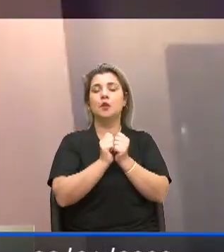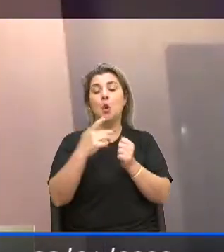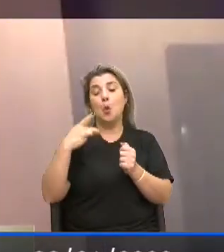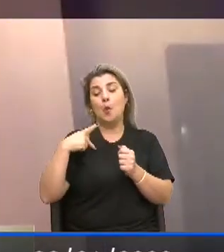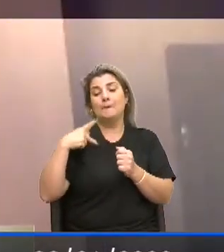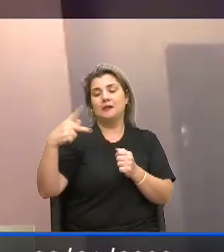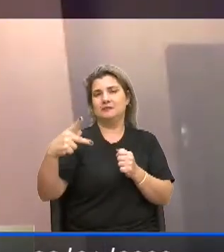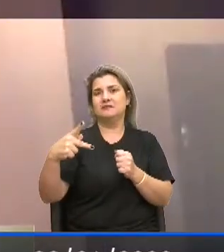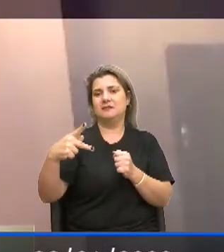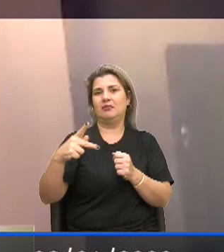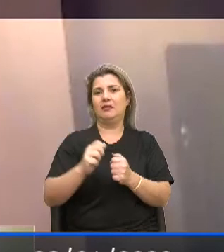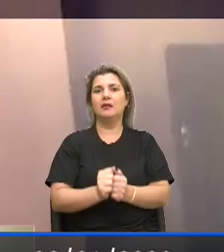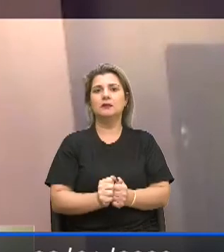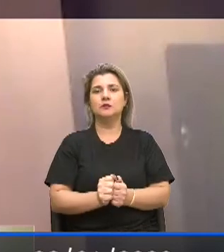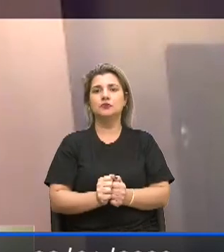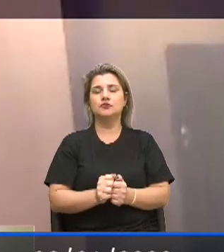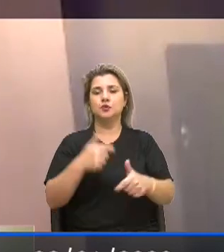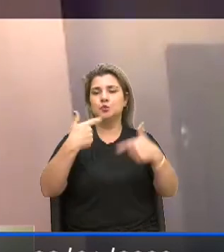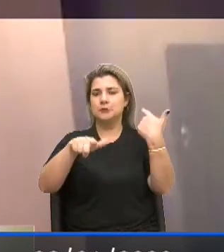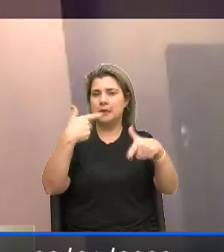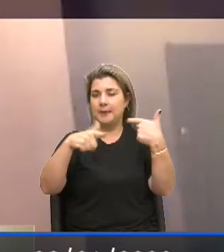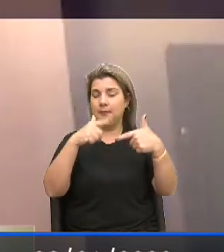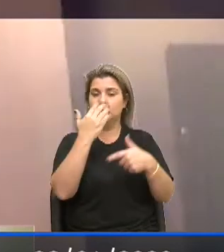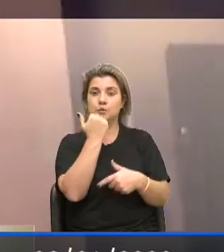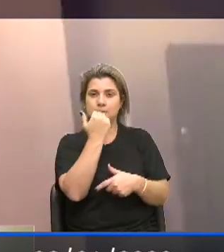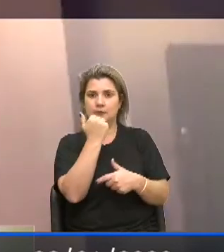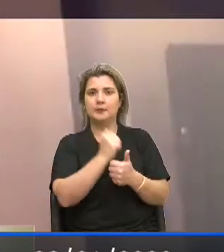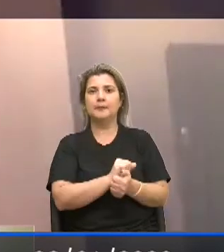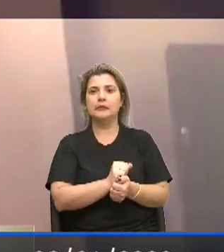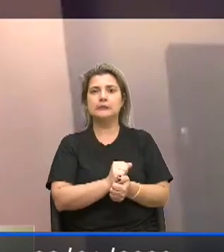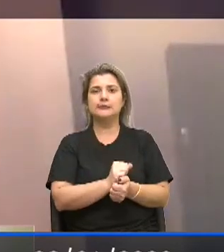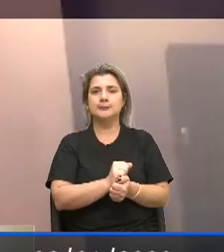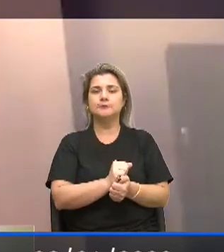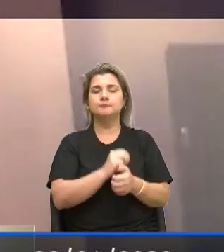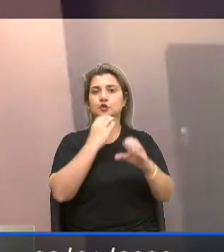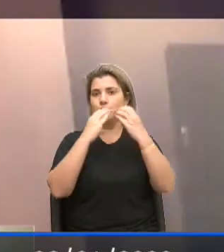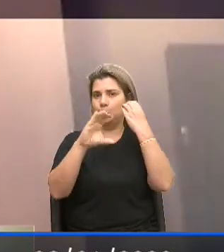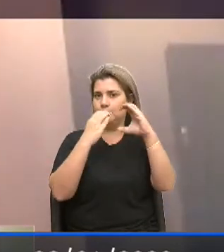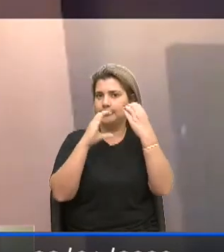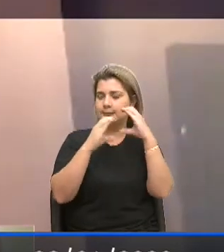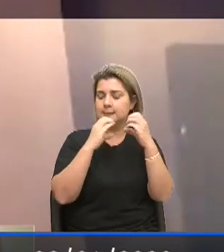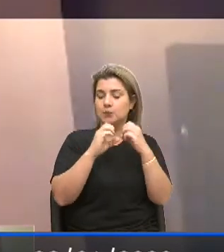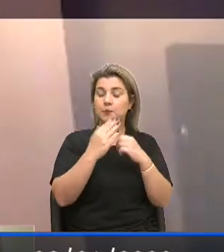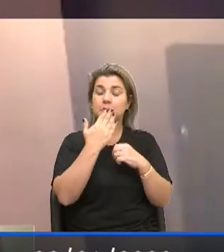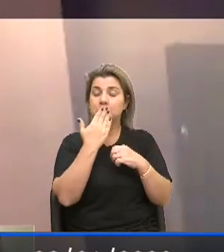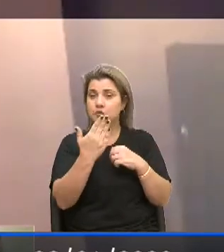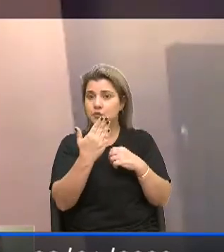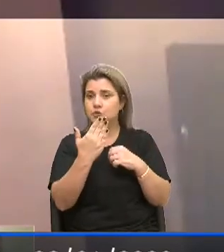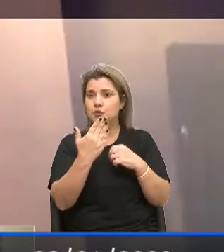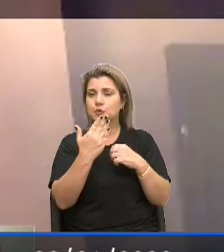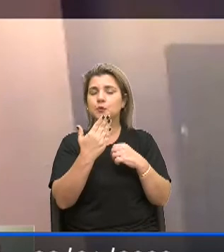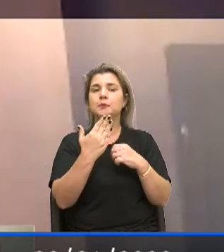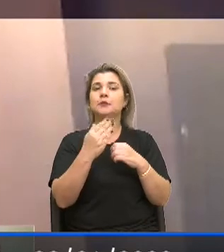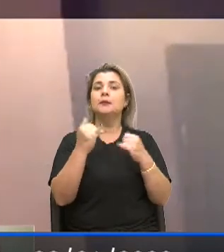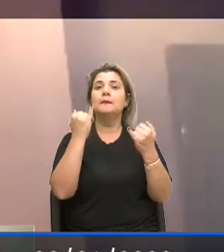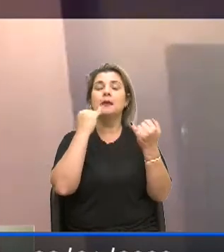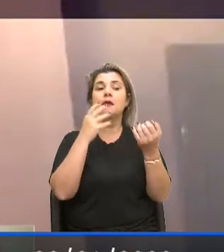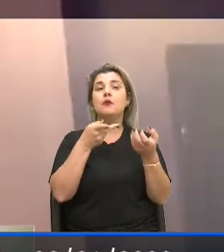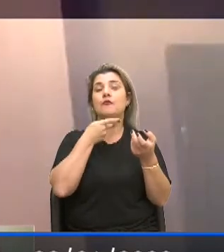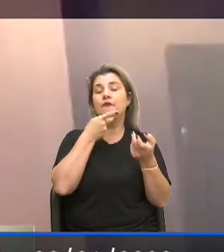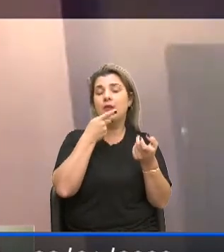da federação ali dos trabalhadores da alimentação, que estava com esse problema de comunicação, ele me pediu para lhe colocar a seguinte